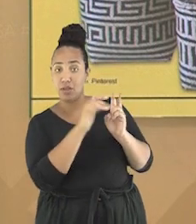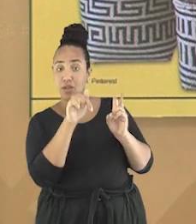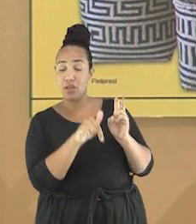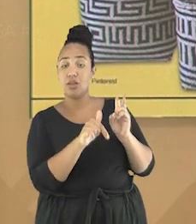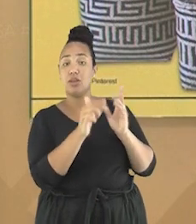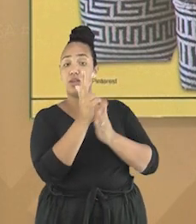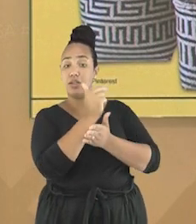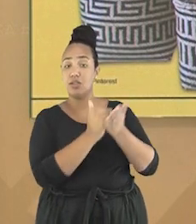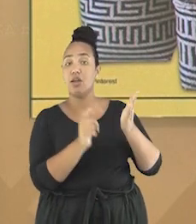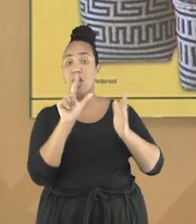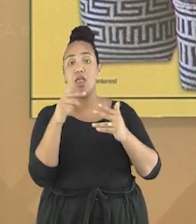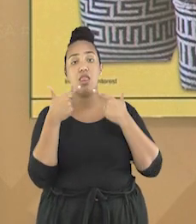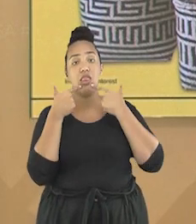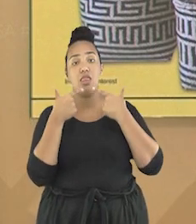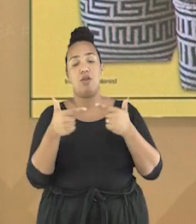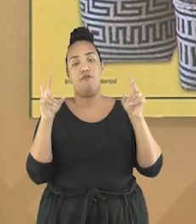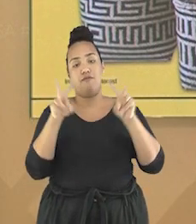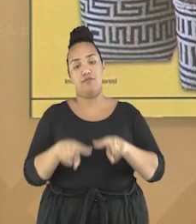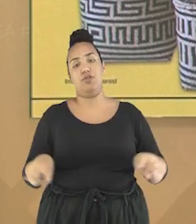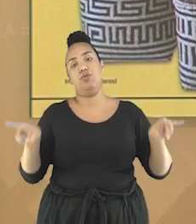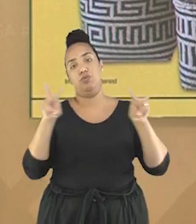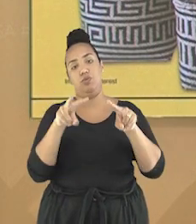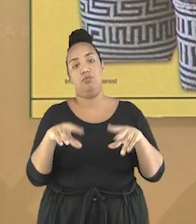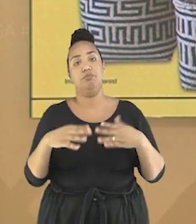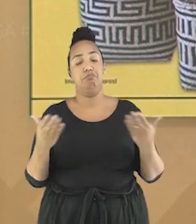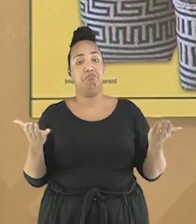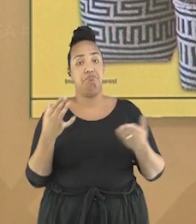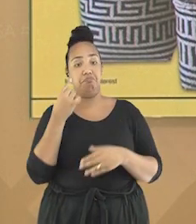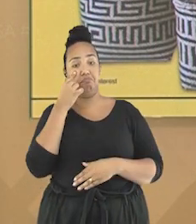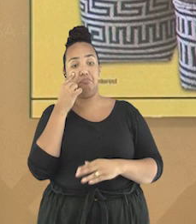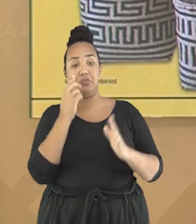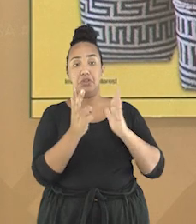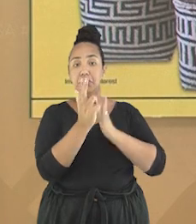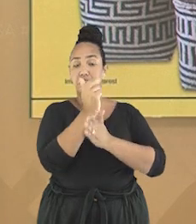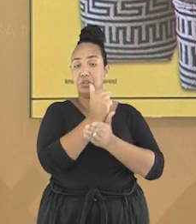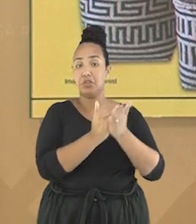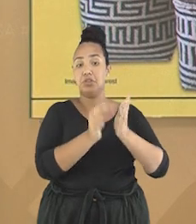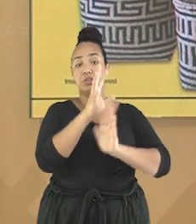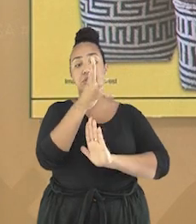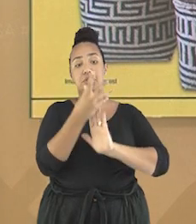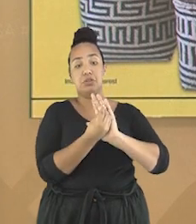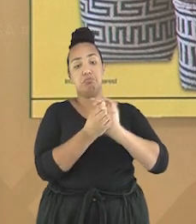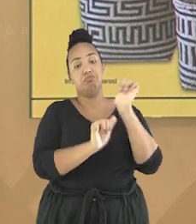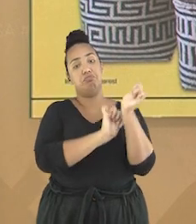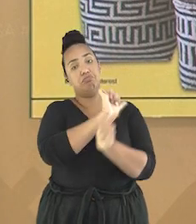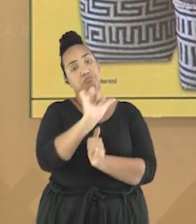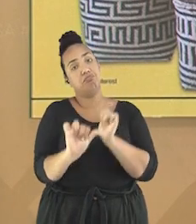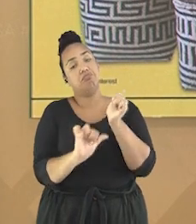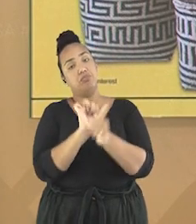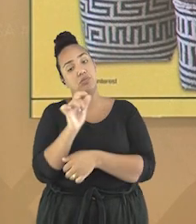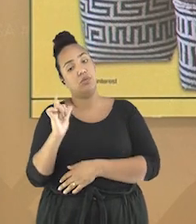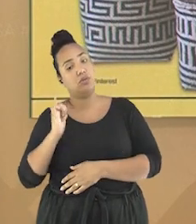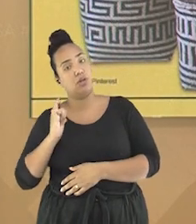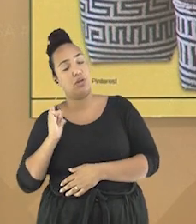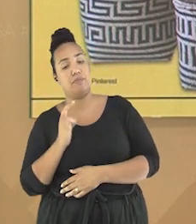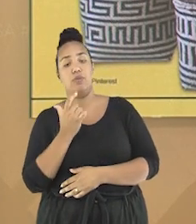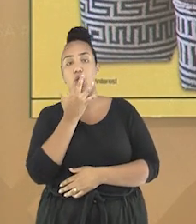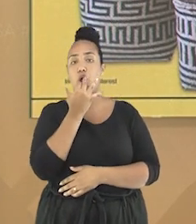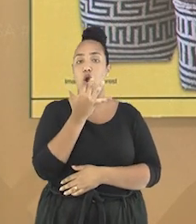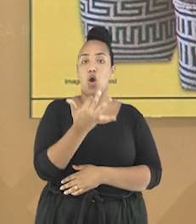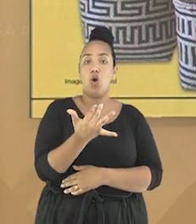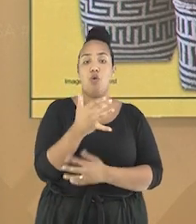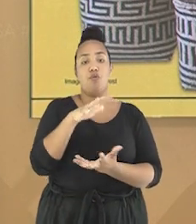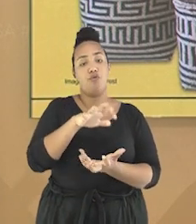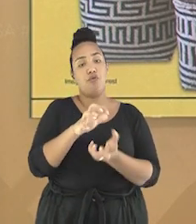linguagem visual. Observem como esses desenhos e símbolos, eles variam em cores,